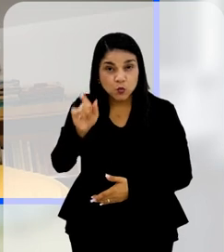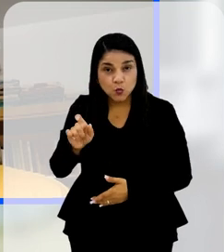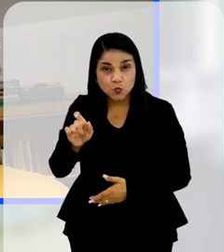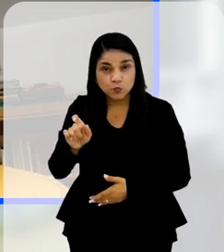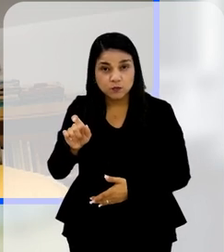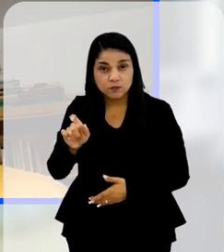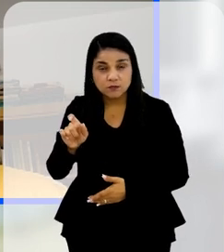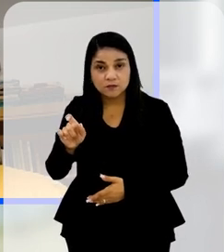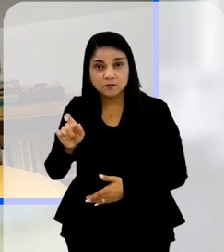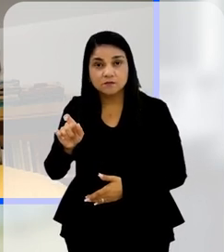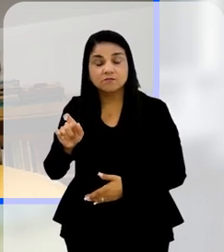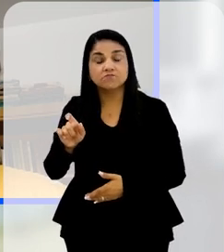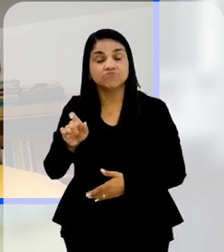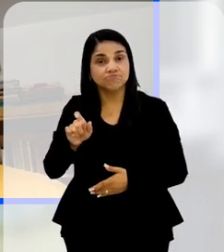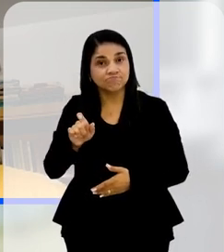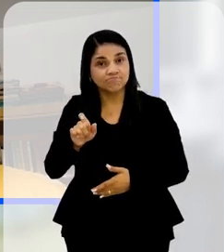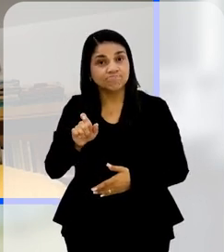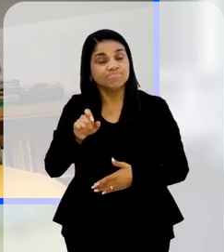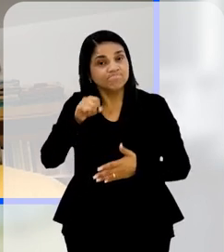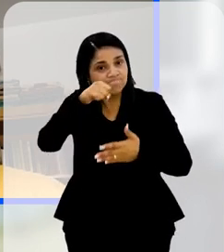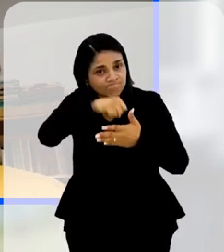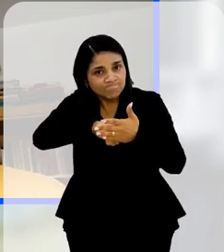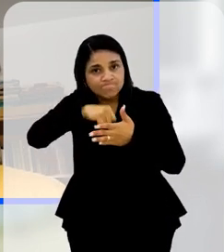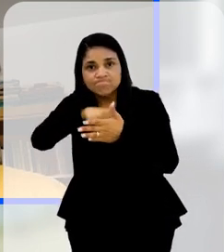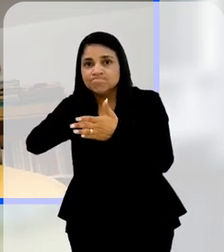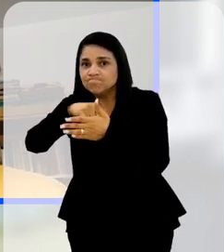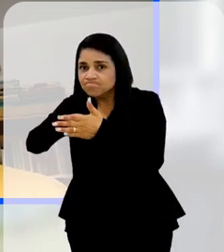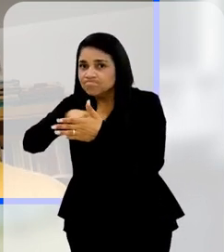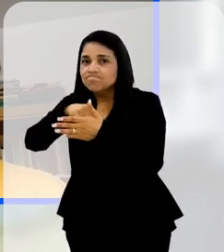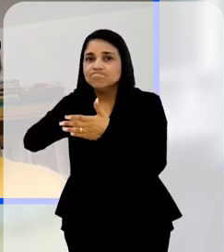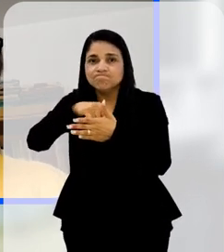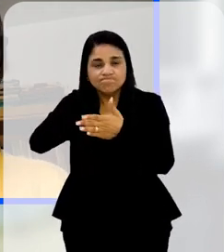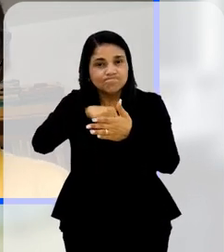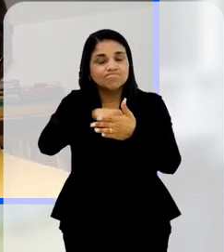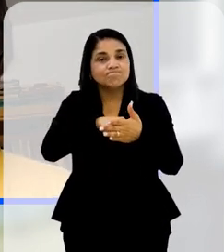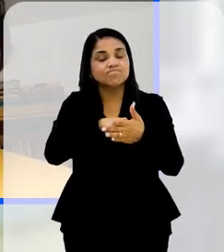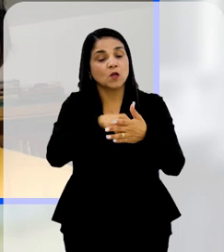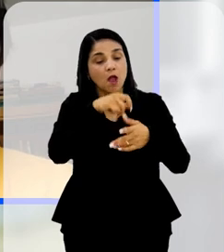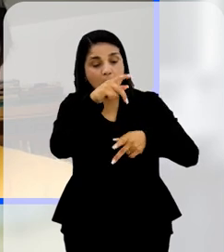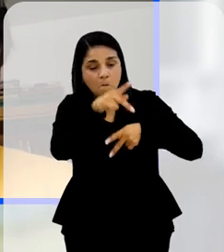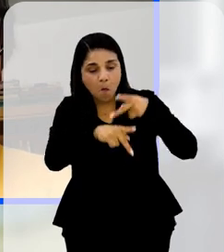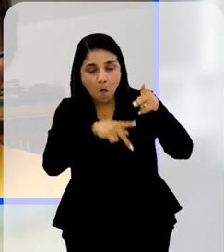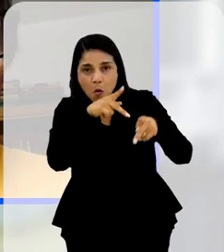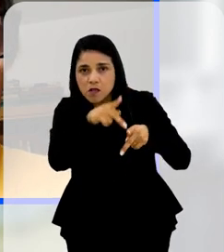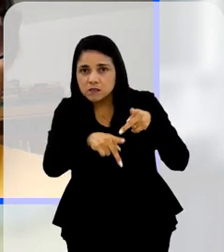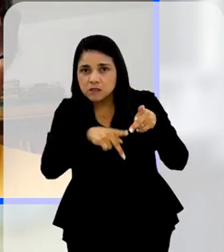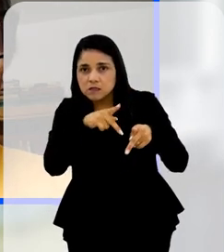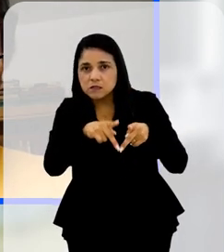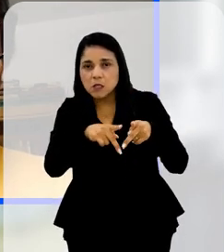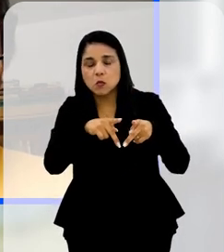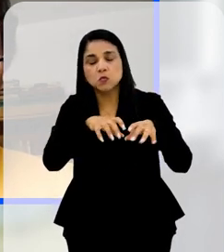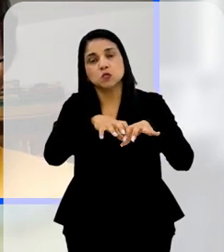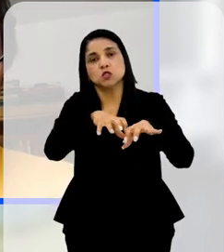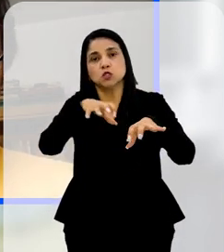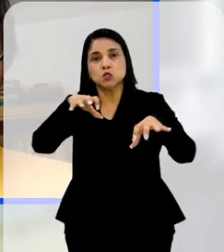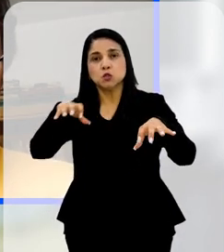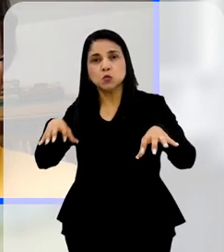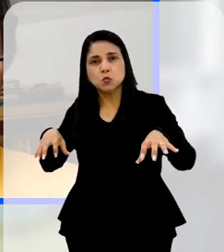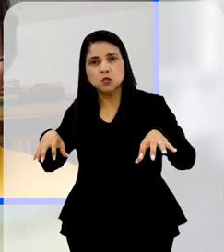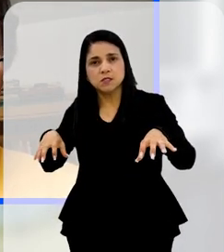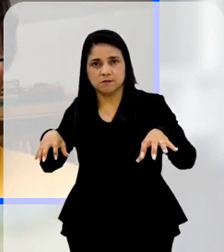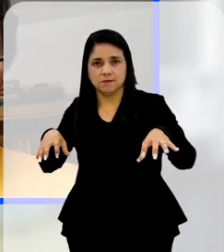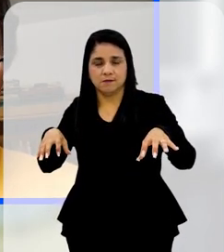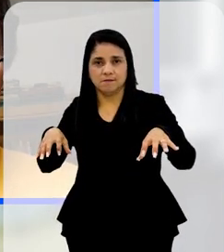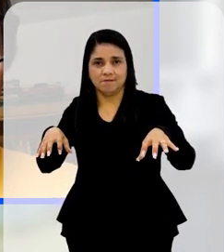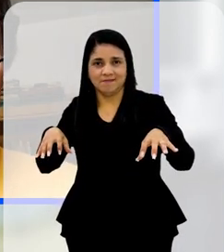mantivessem ainda, algumas grande parte da população se mantivesse excluída e com condições de